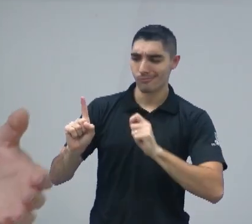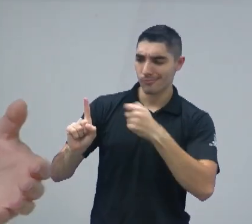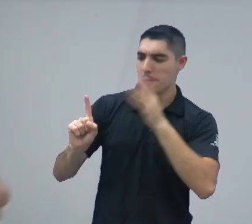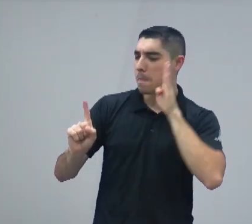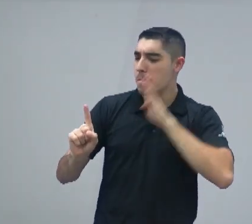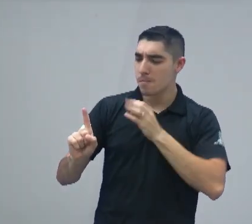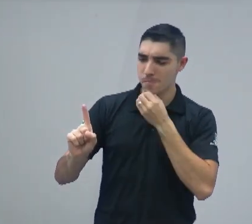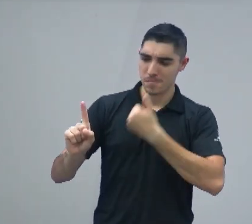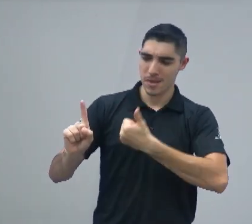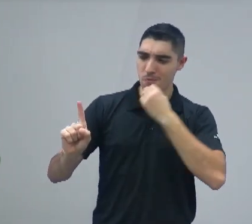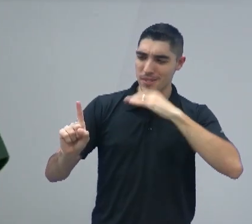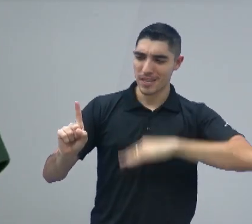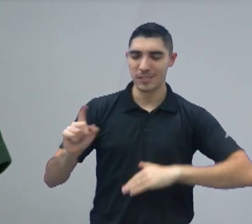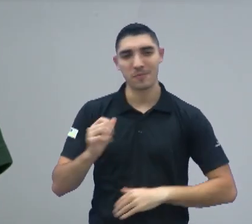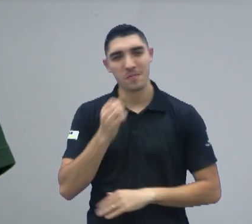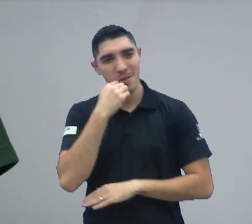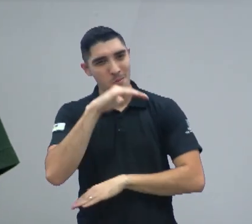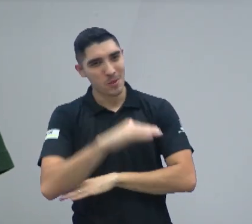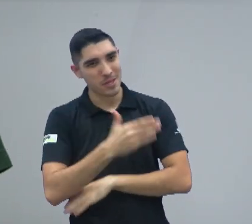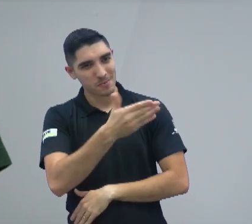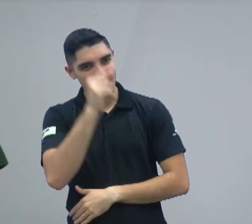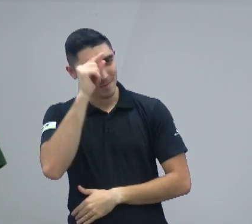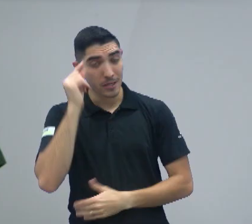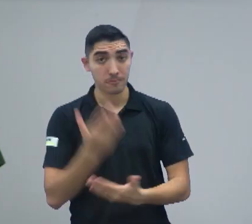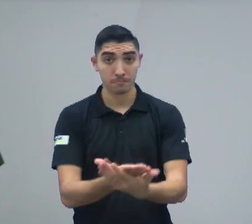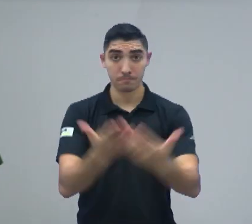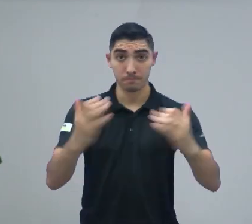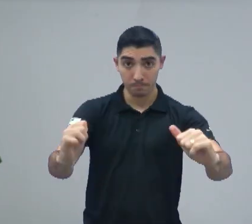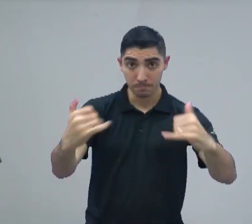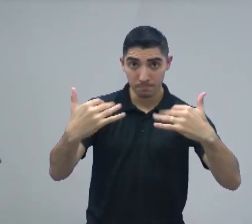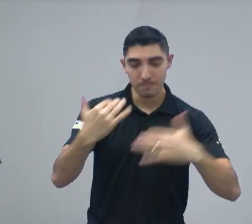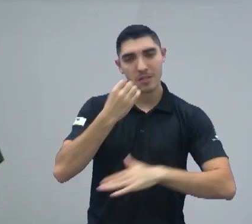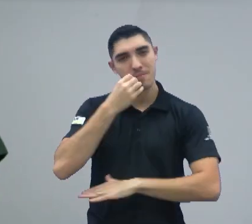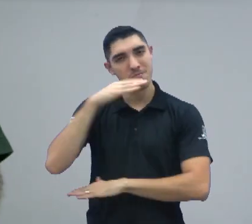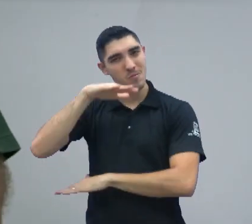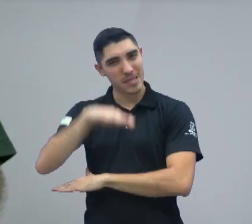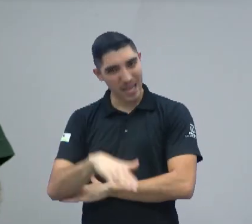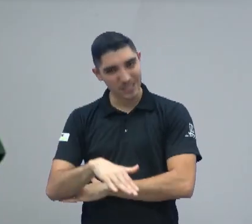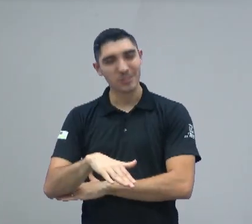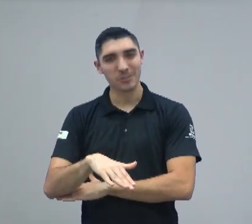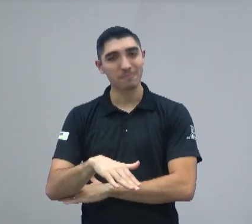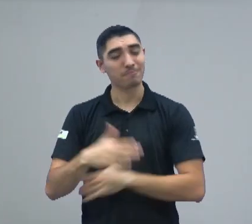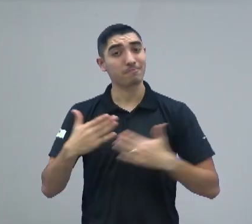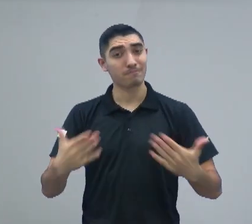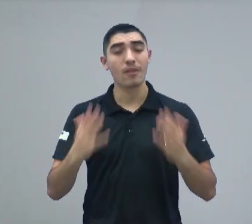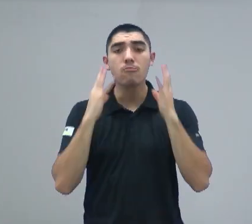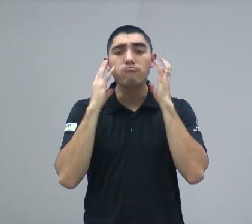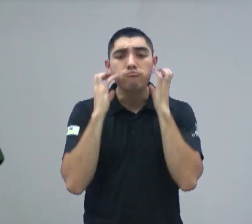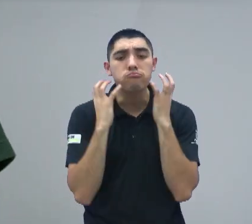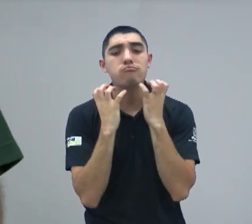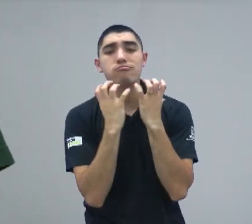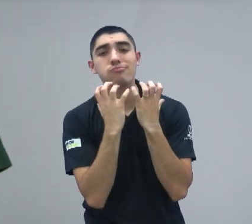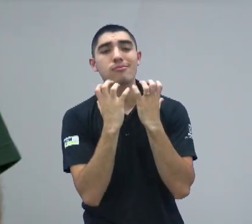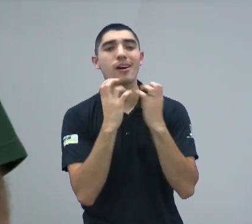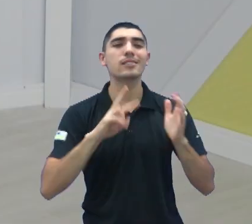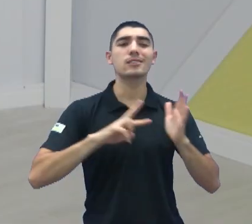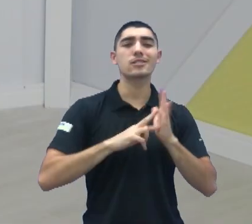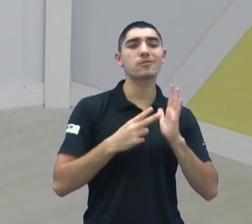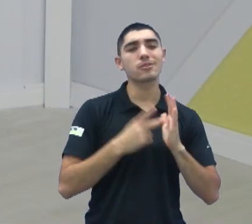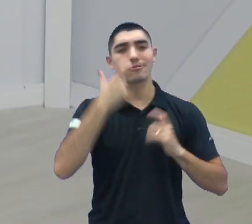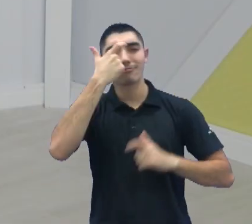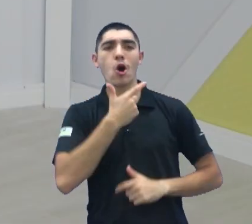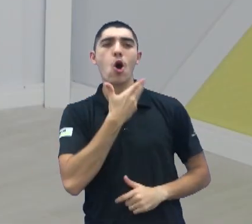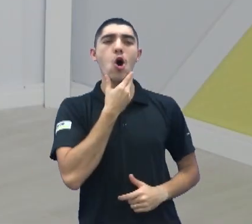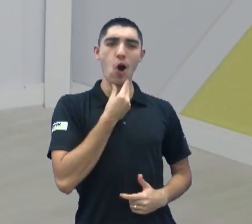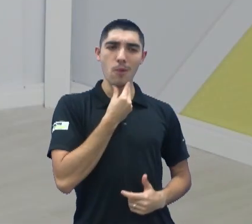Boa tarde, Vieira. Boa tarde a todos os amigos que estão ligados no Hora do Esporte. A barba é a maquiagem do homem, né? Precisa ter. Muito